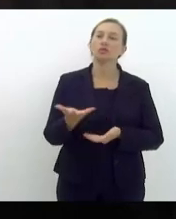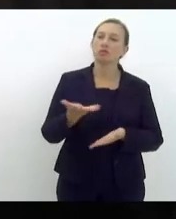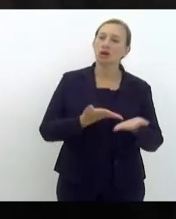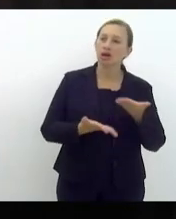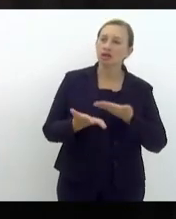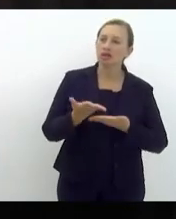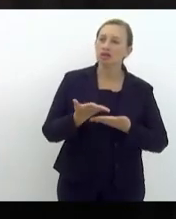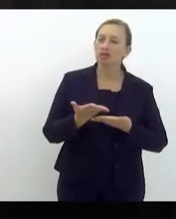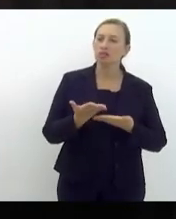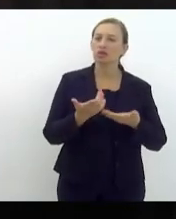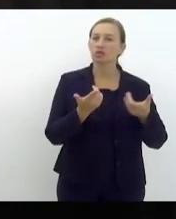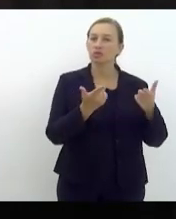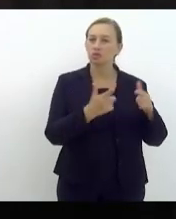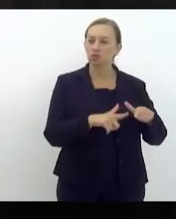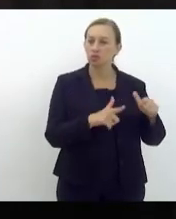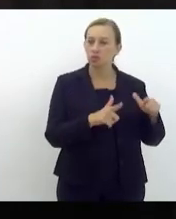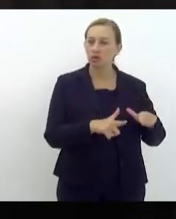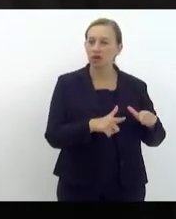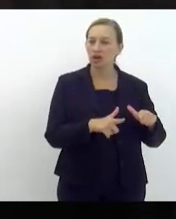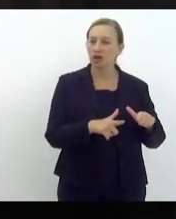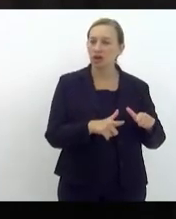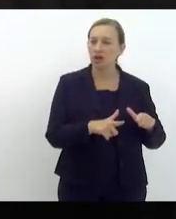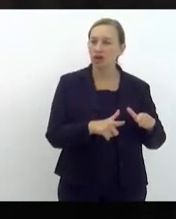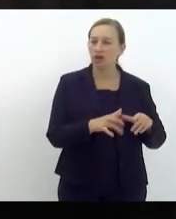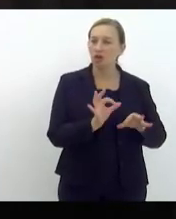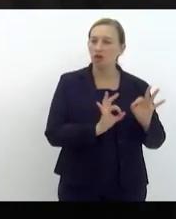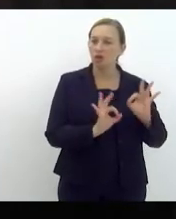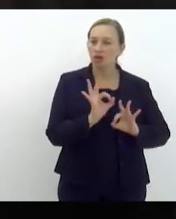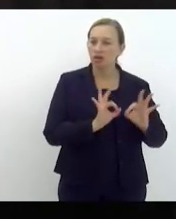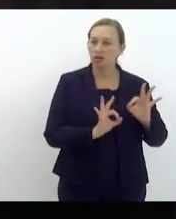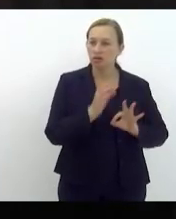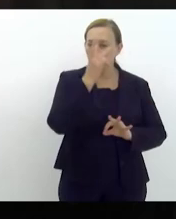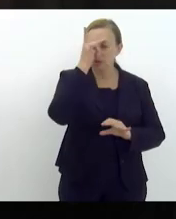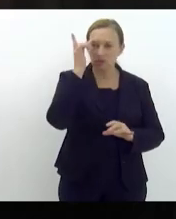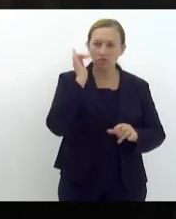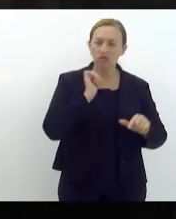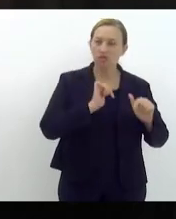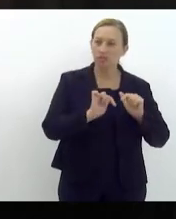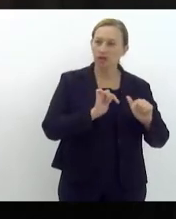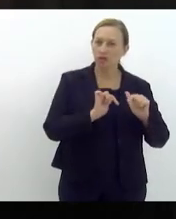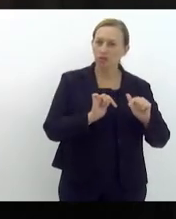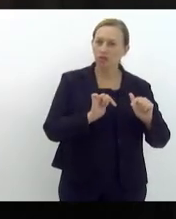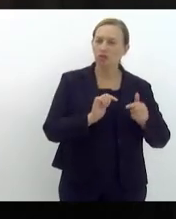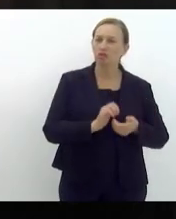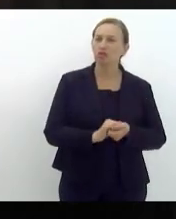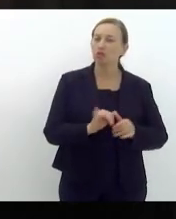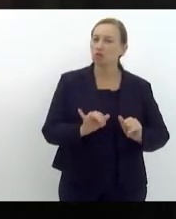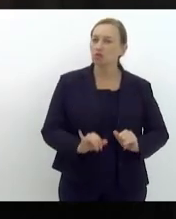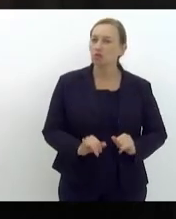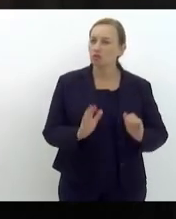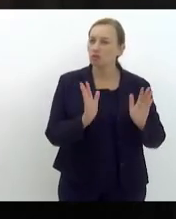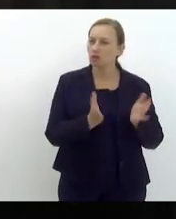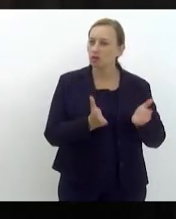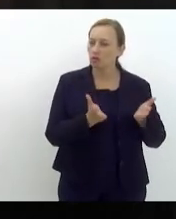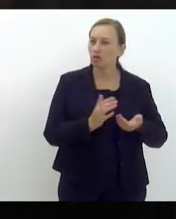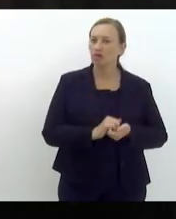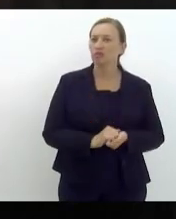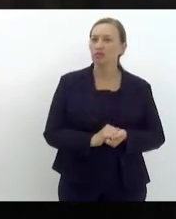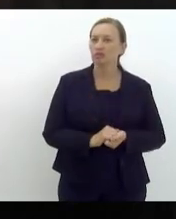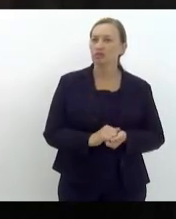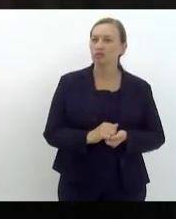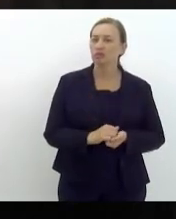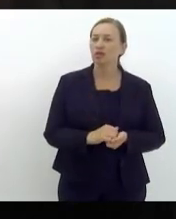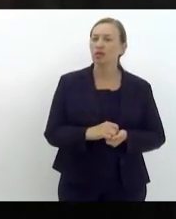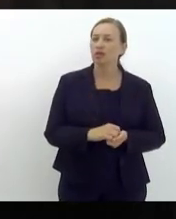da ocupação ocupação organizada para trabalhadores e trabalhadoras que sofrem agora e tem